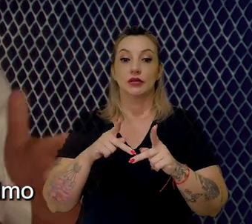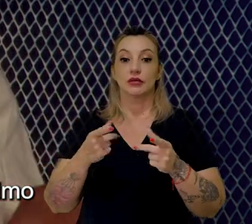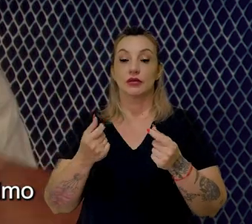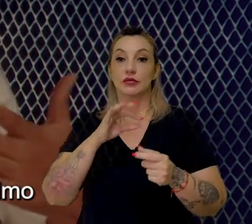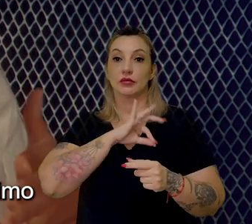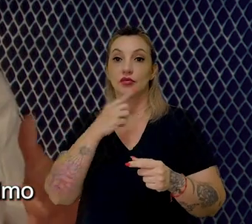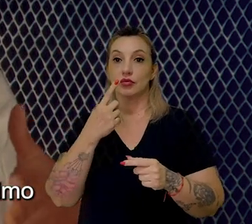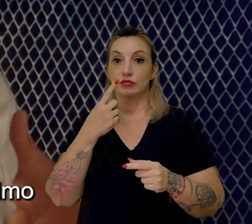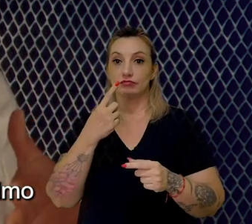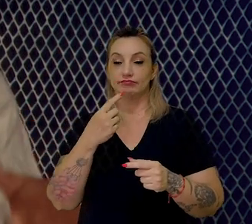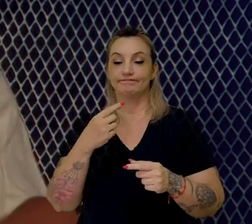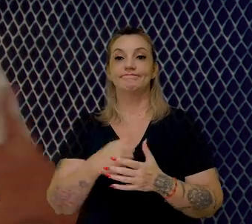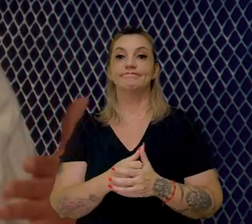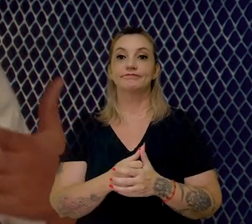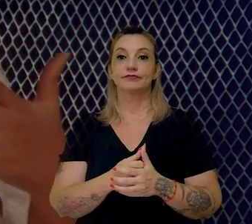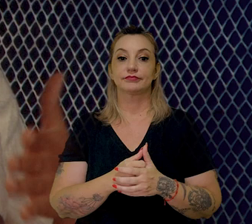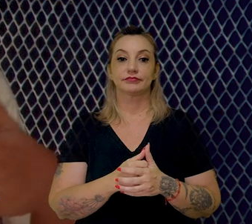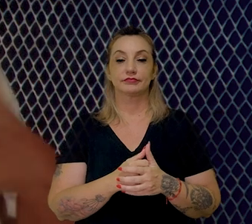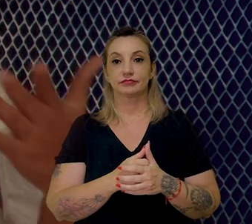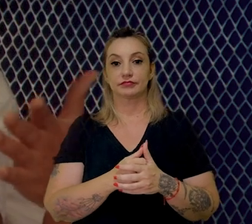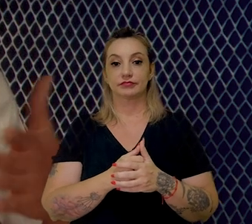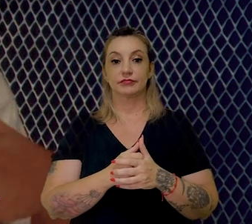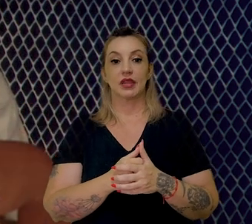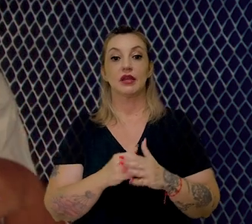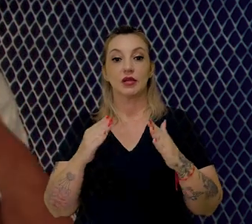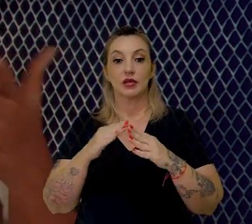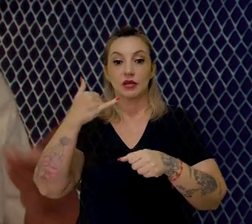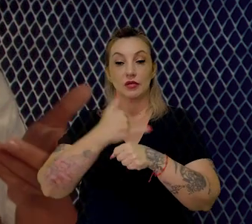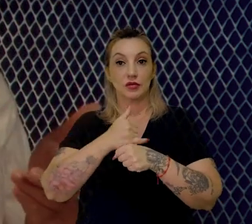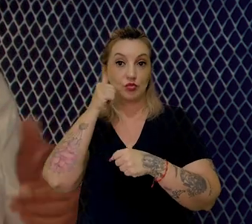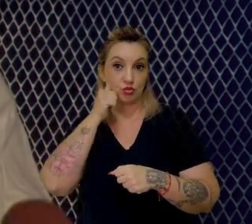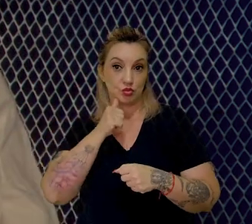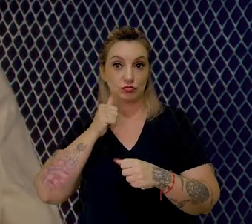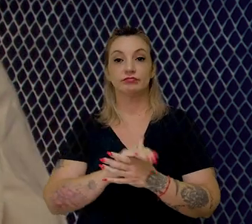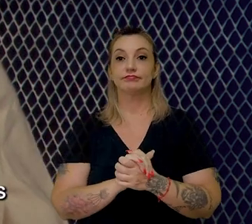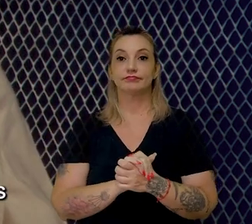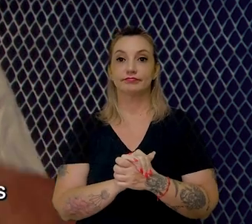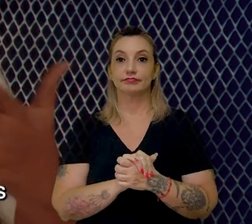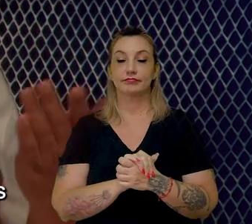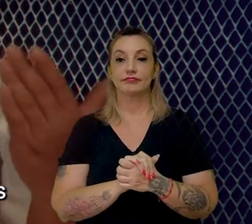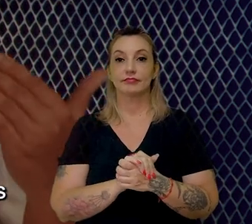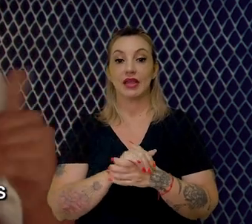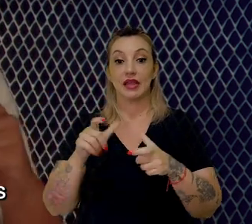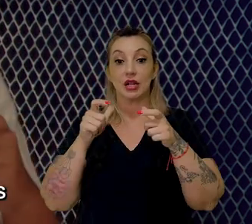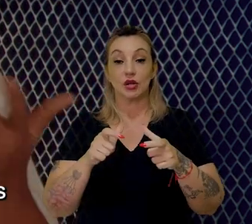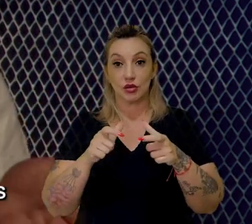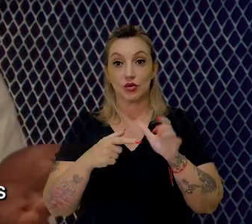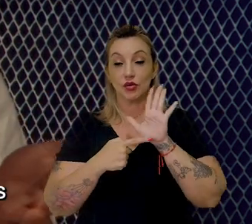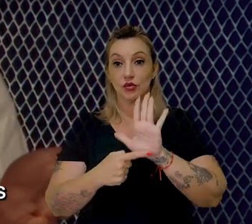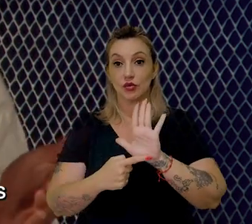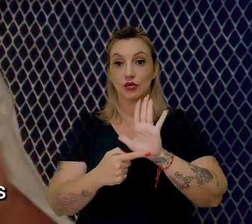renda média de até um salário mínimo e Che Eh domicílios chefe ados por mulheres esses territórios então